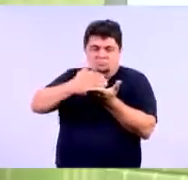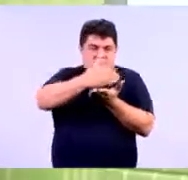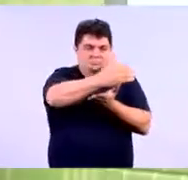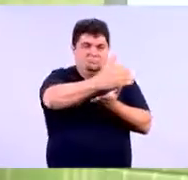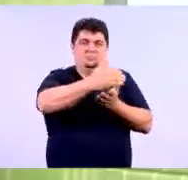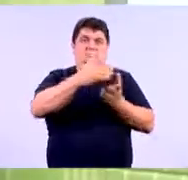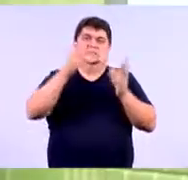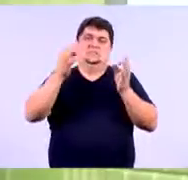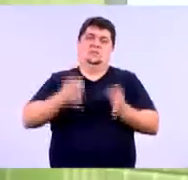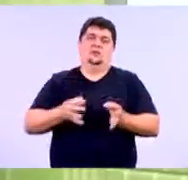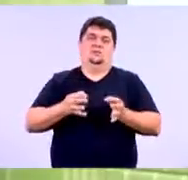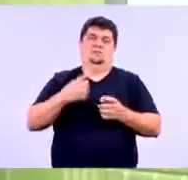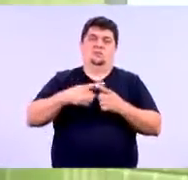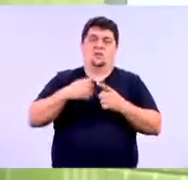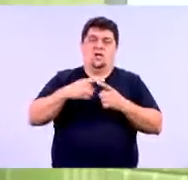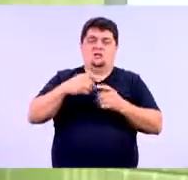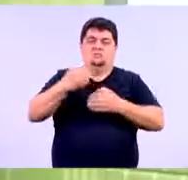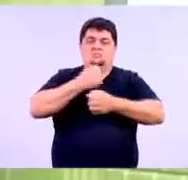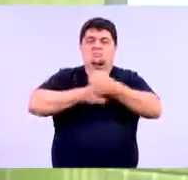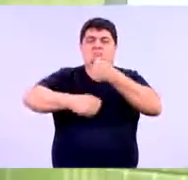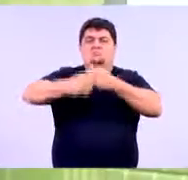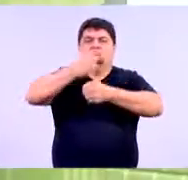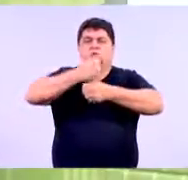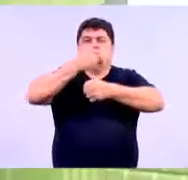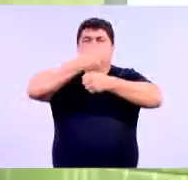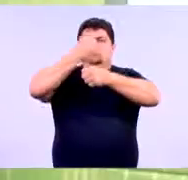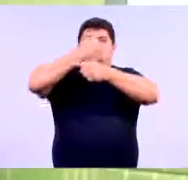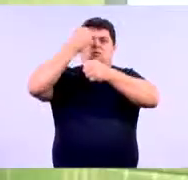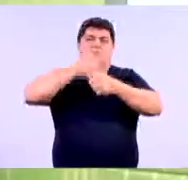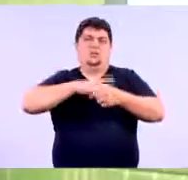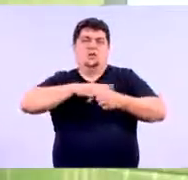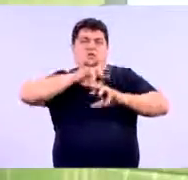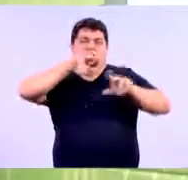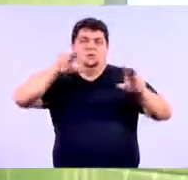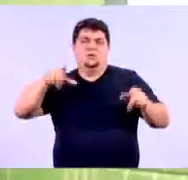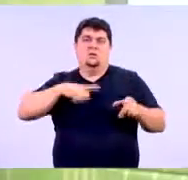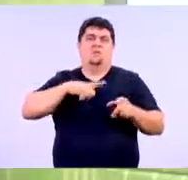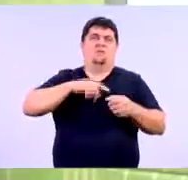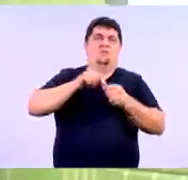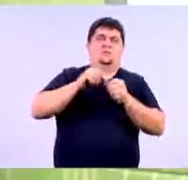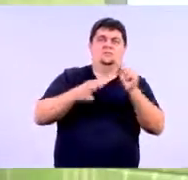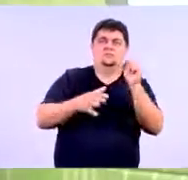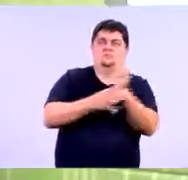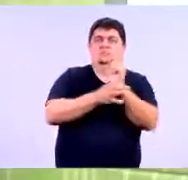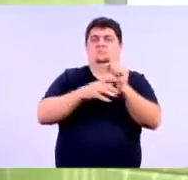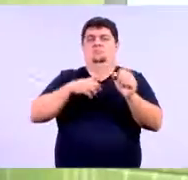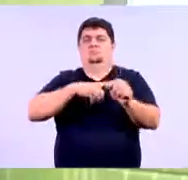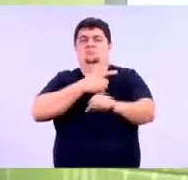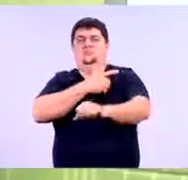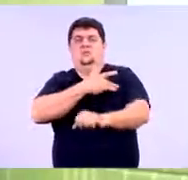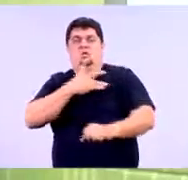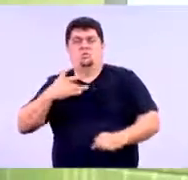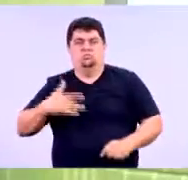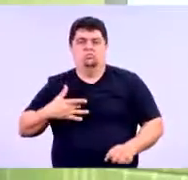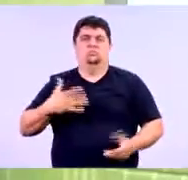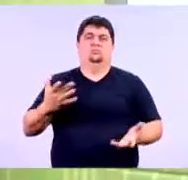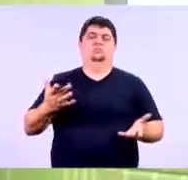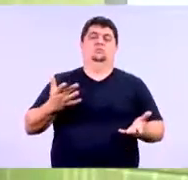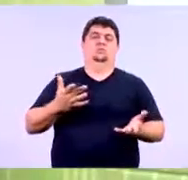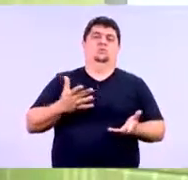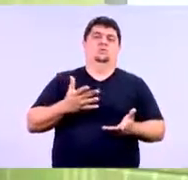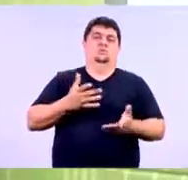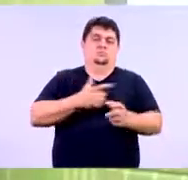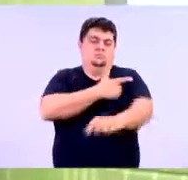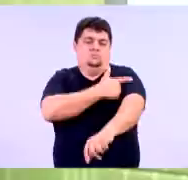também essas situações do cotidiano, como a segurança pública, como a saúde, como